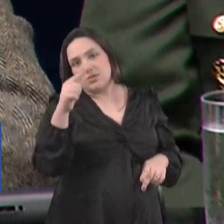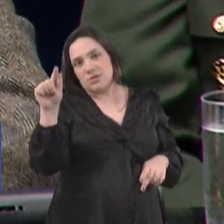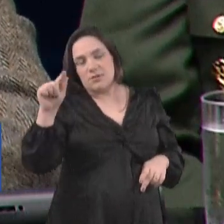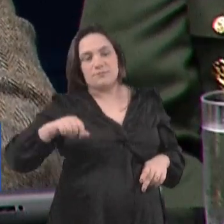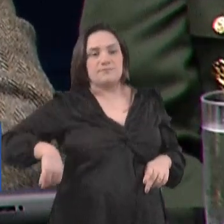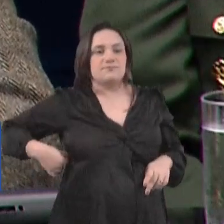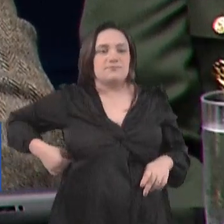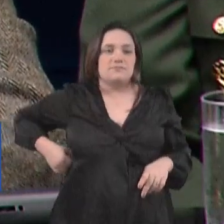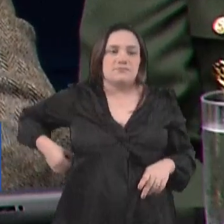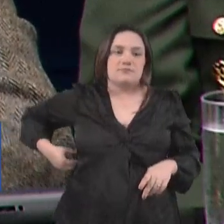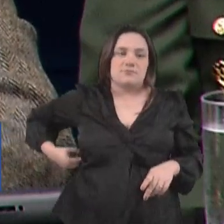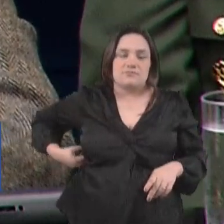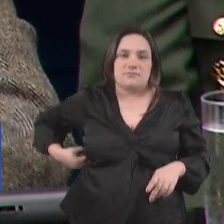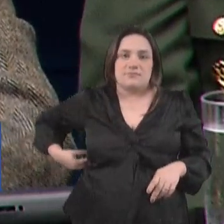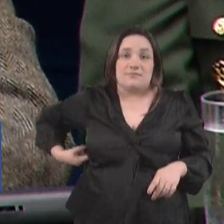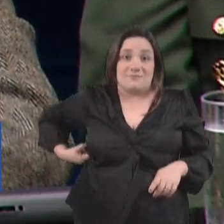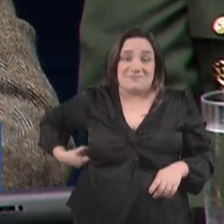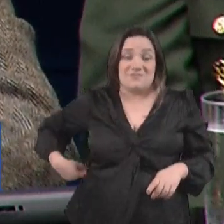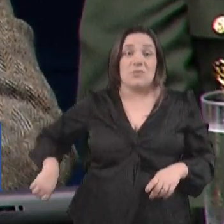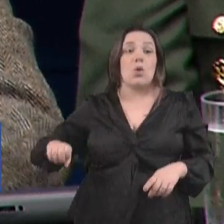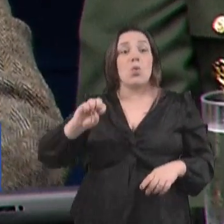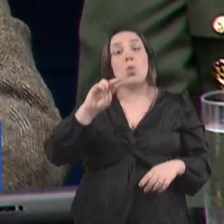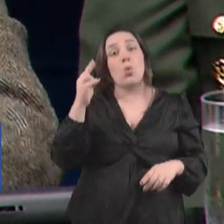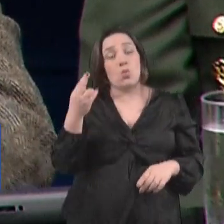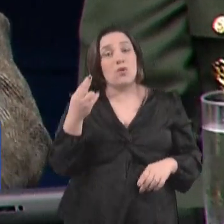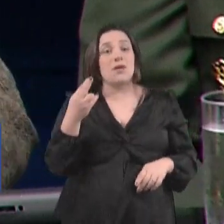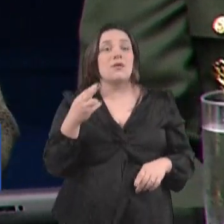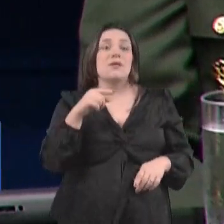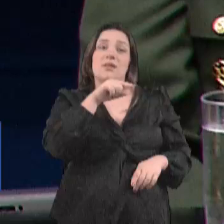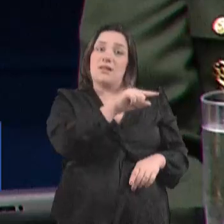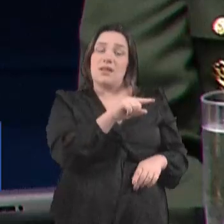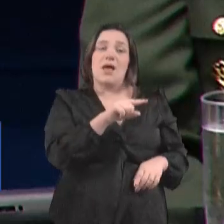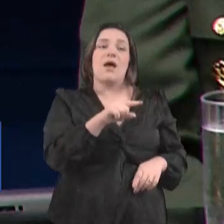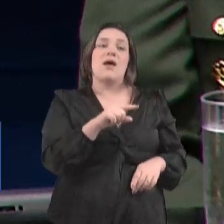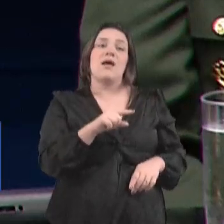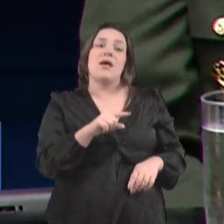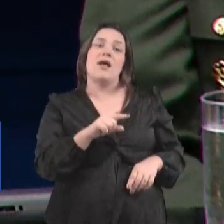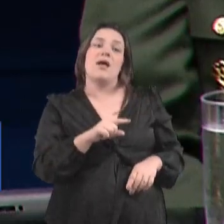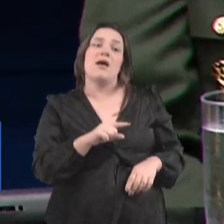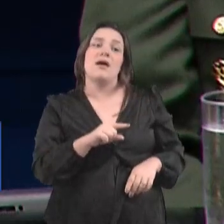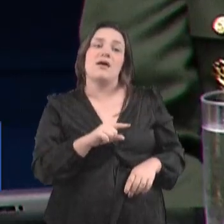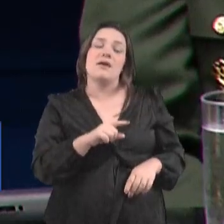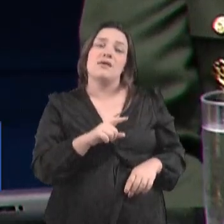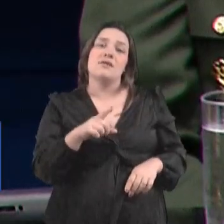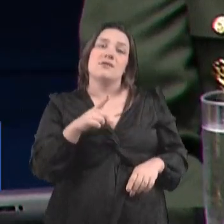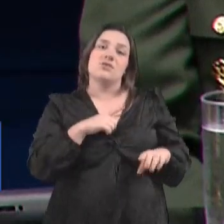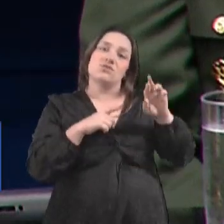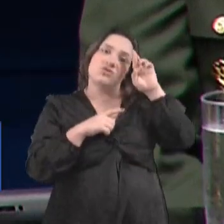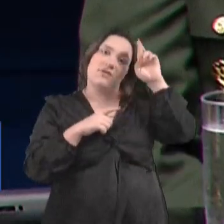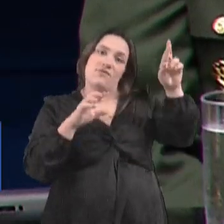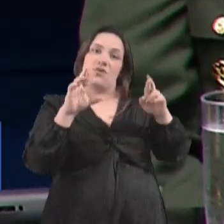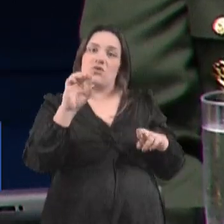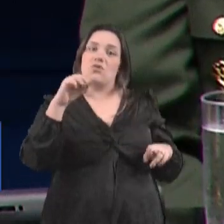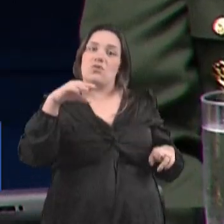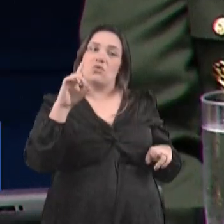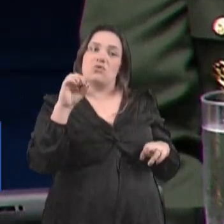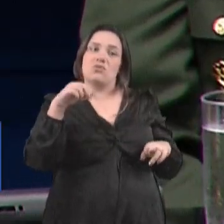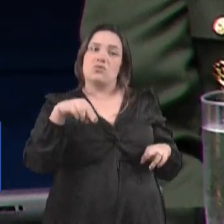aqui no Pantanal, na nossa capital do Pantanal, a presença do general